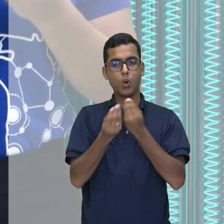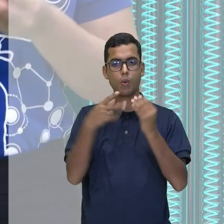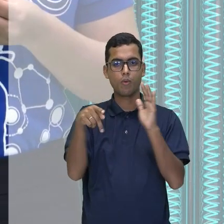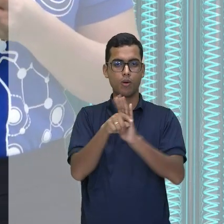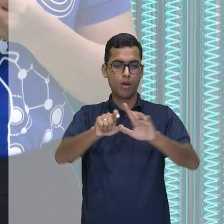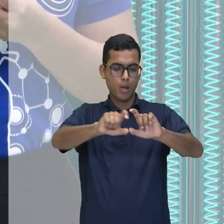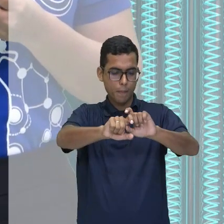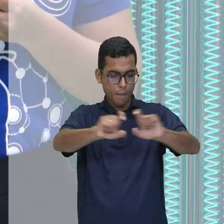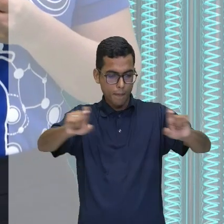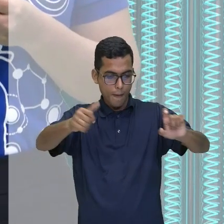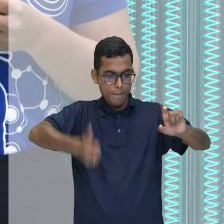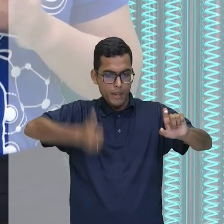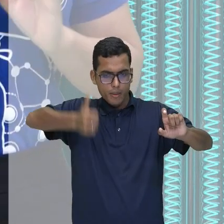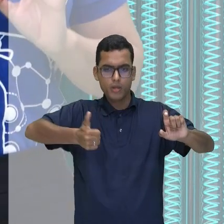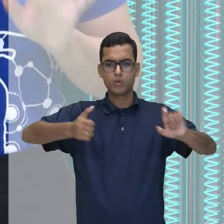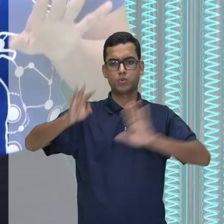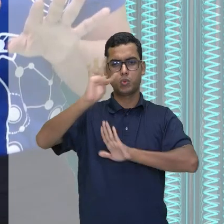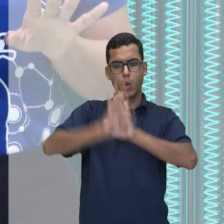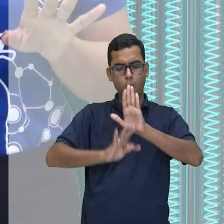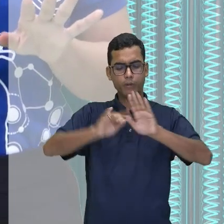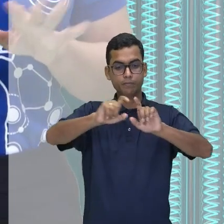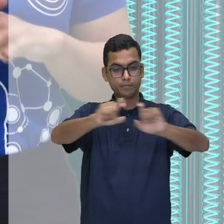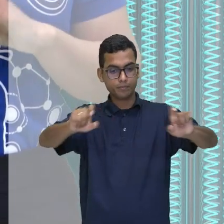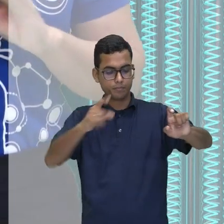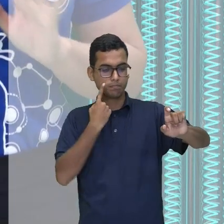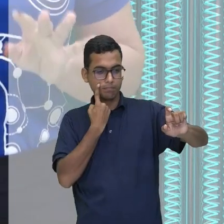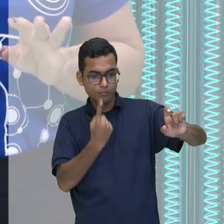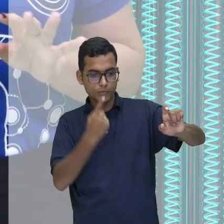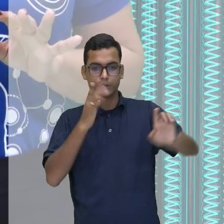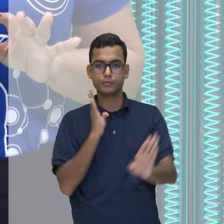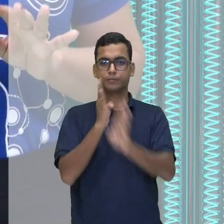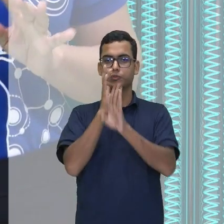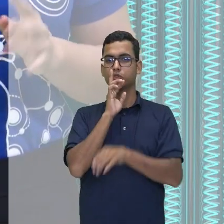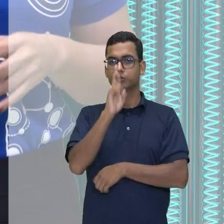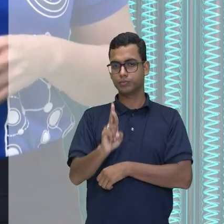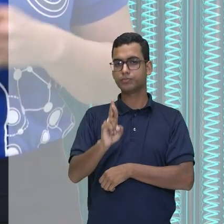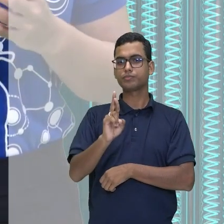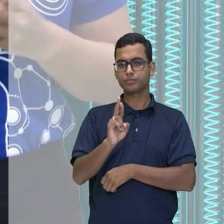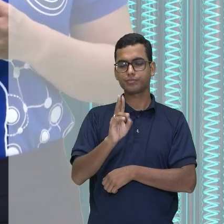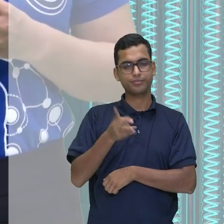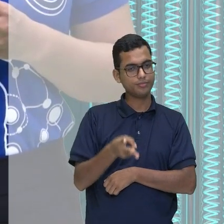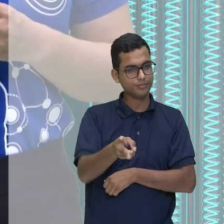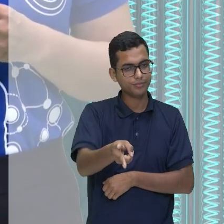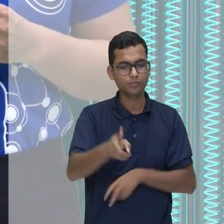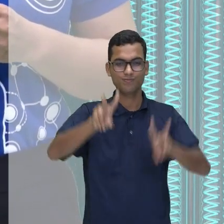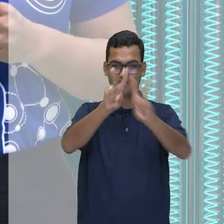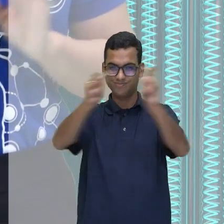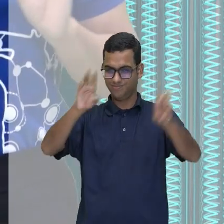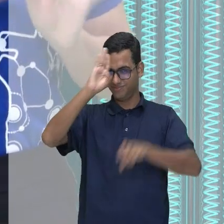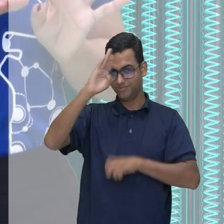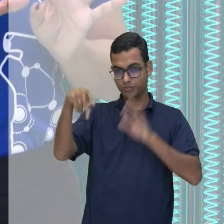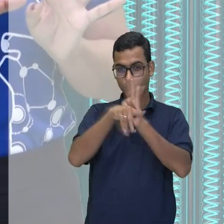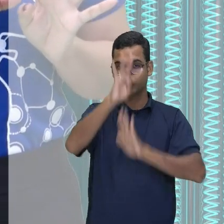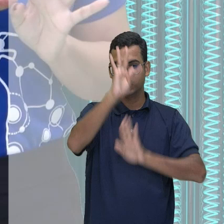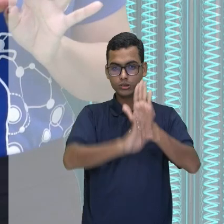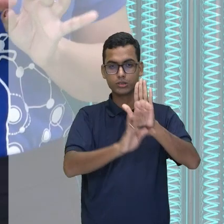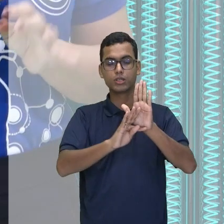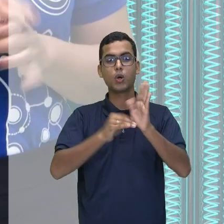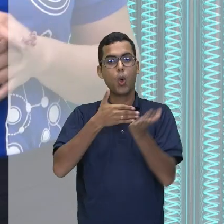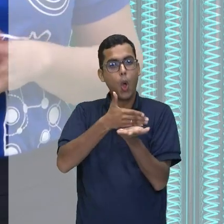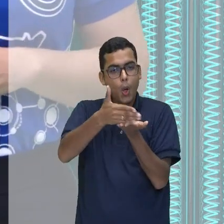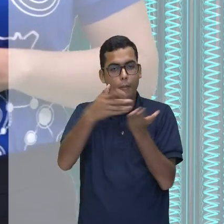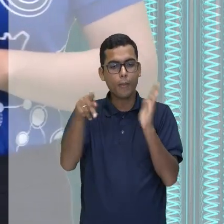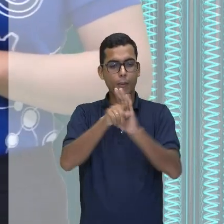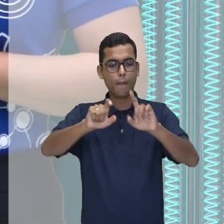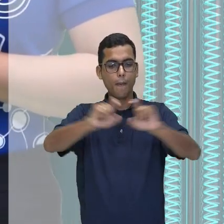procura entender esse parágrafo, que lá está a resposta. Sempre o assunto principal daquele texto está lá no primeiro